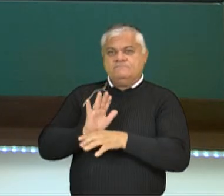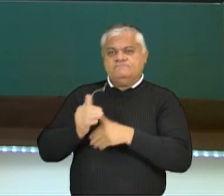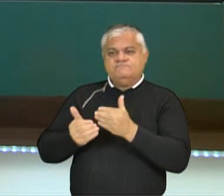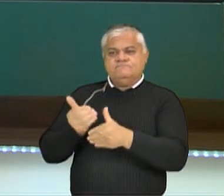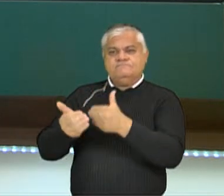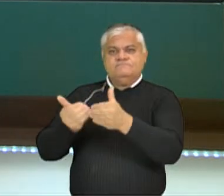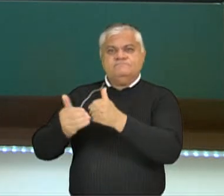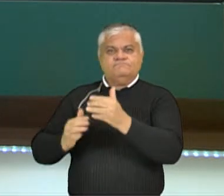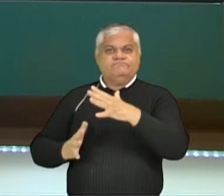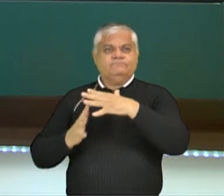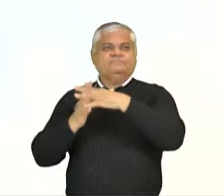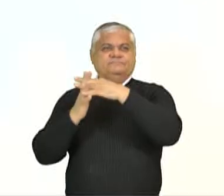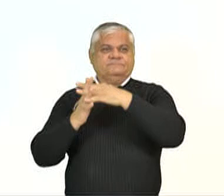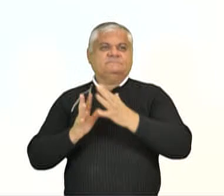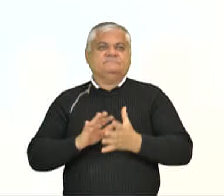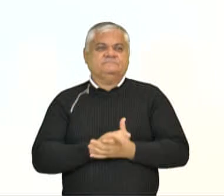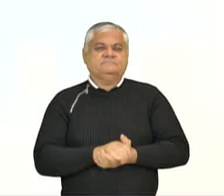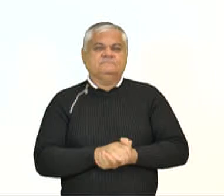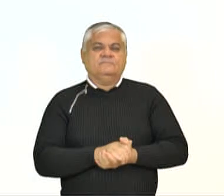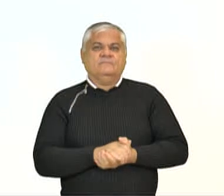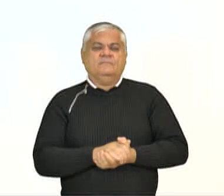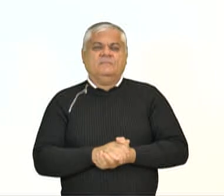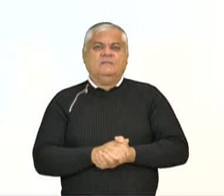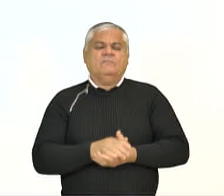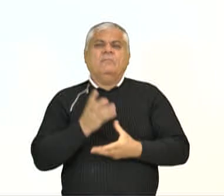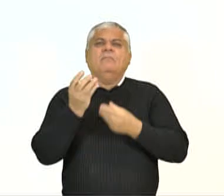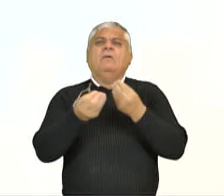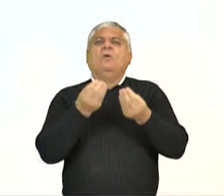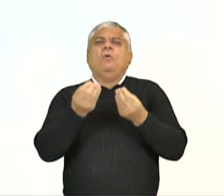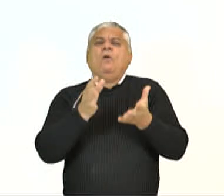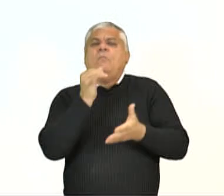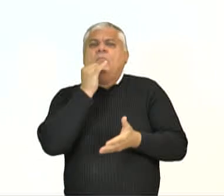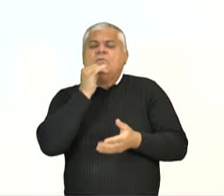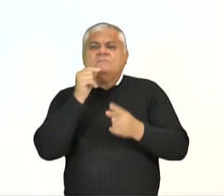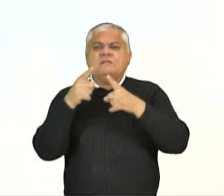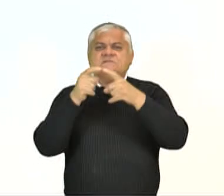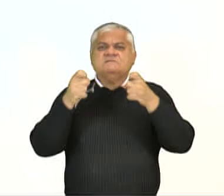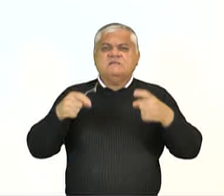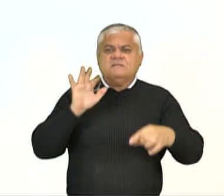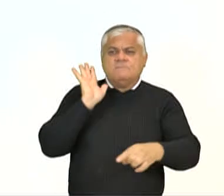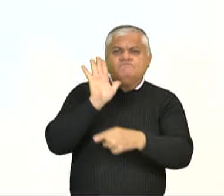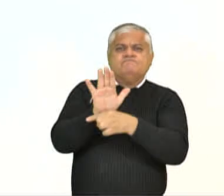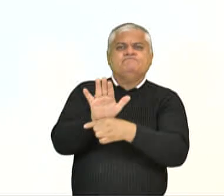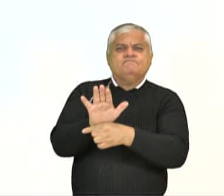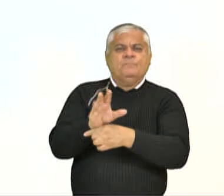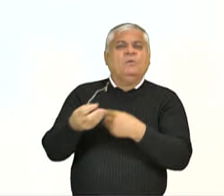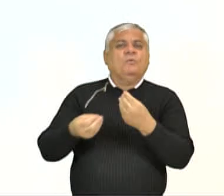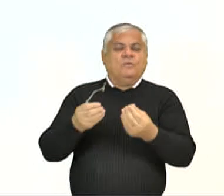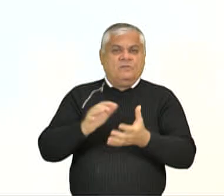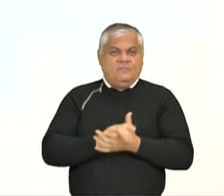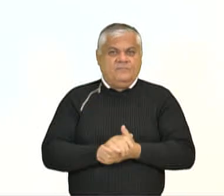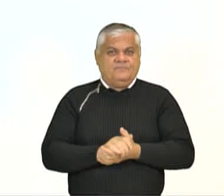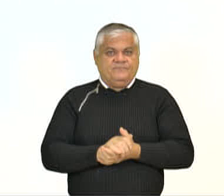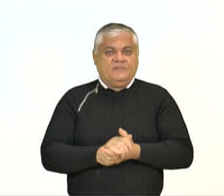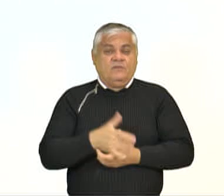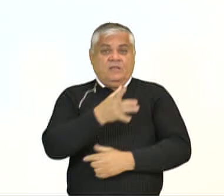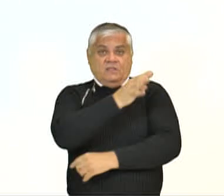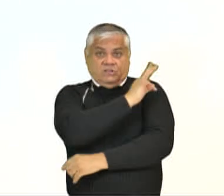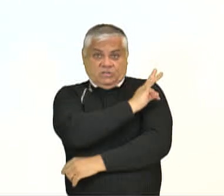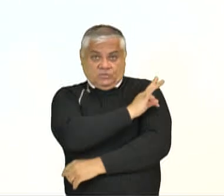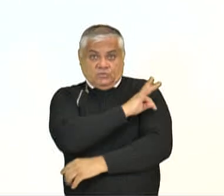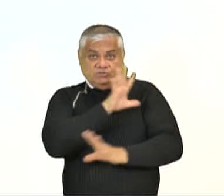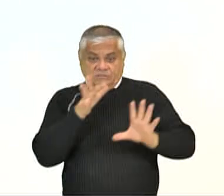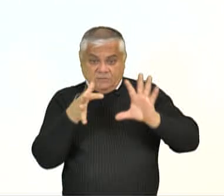desse atleta. Qual que é o impacto da ciência do esporte? Então, com toda a tecnologia empregada no esporte, estamos cada